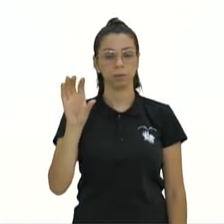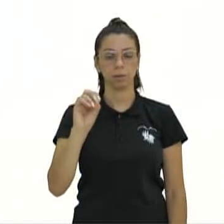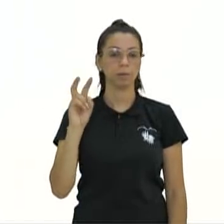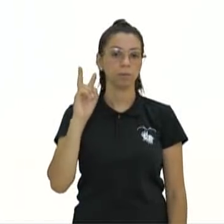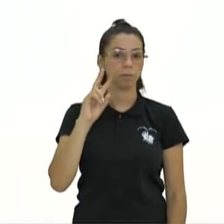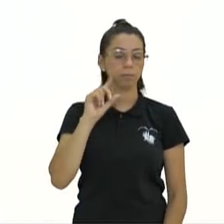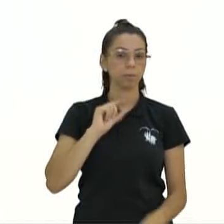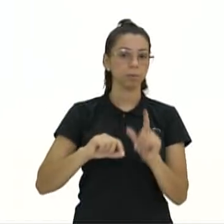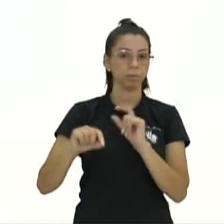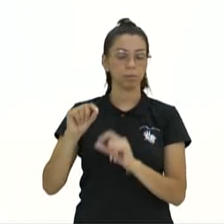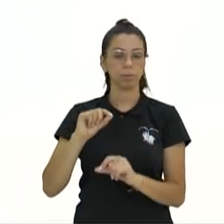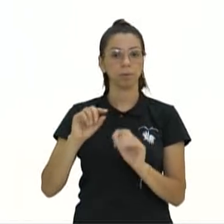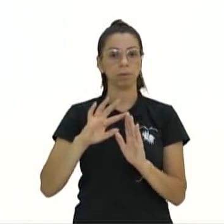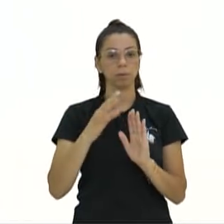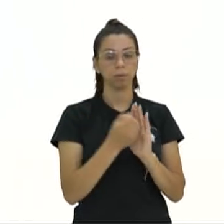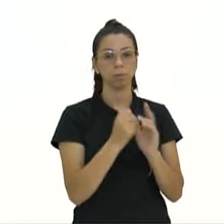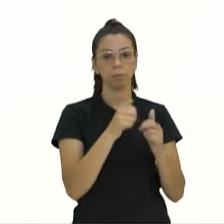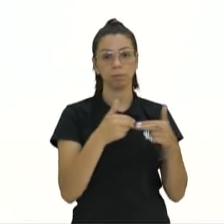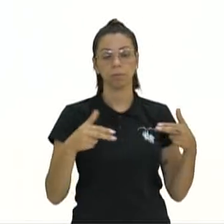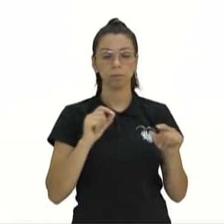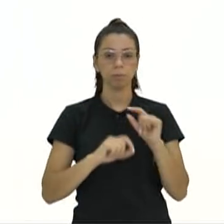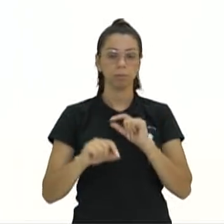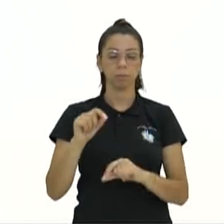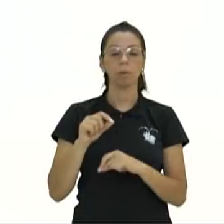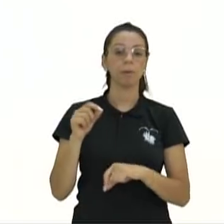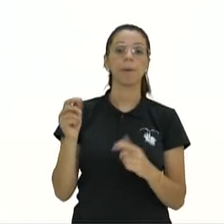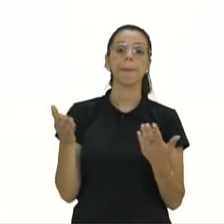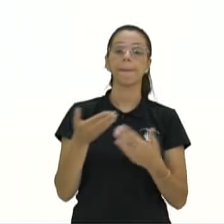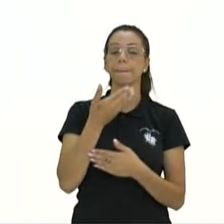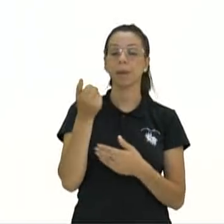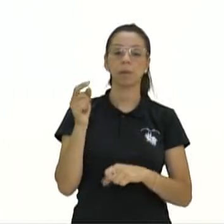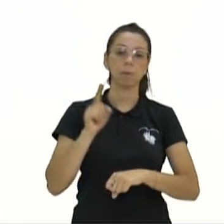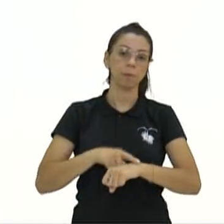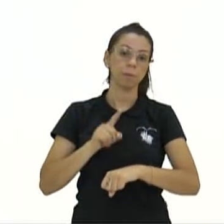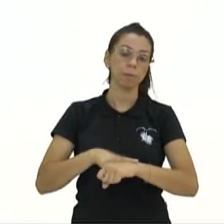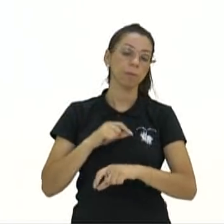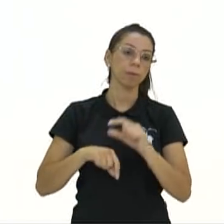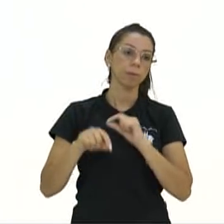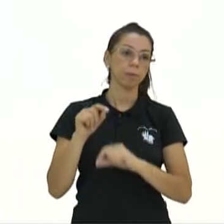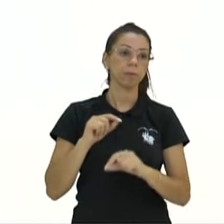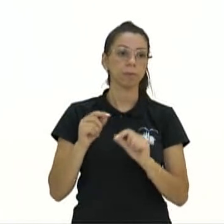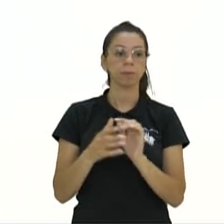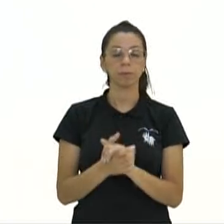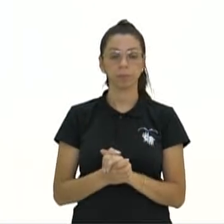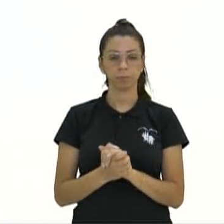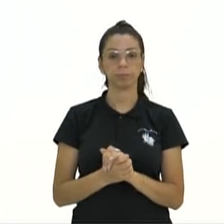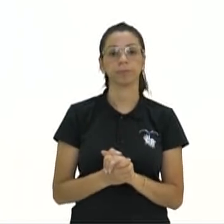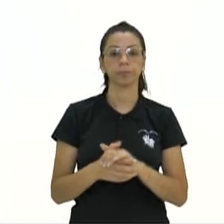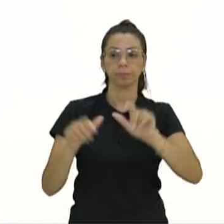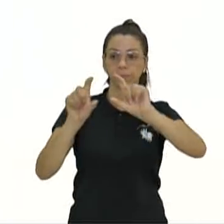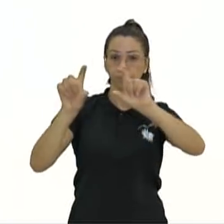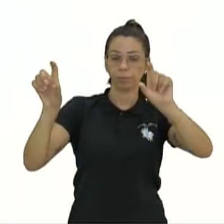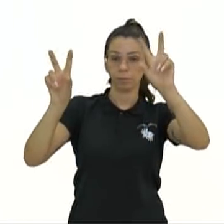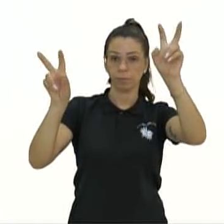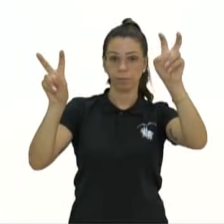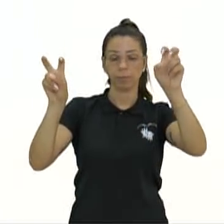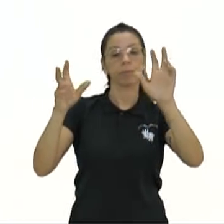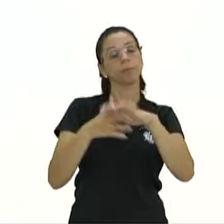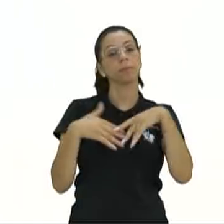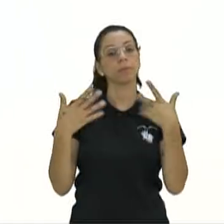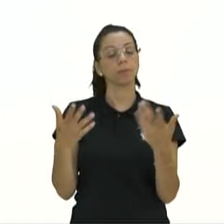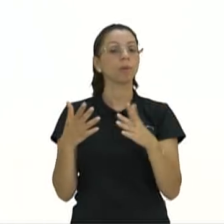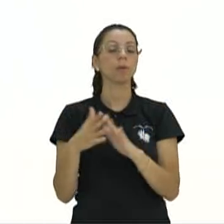Lembramos que os esportes de marca são aqueles que melhor retratam o lema olímpico, Citius Altius Fortius,